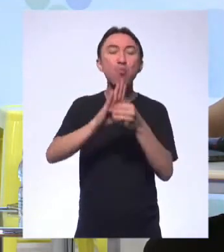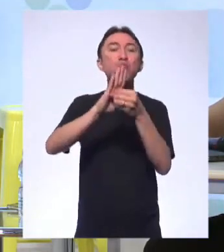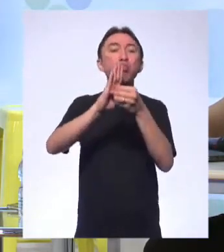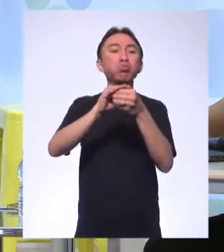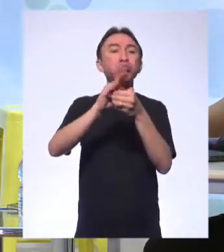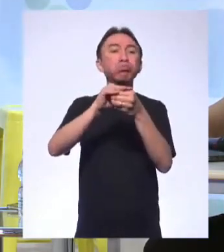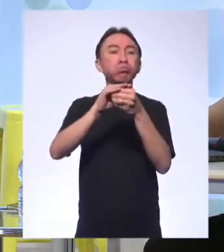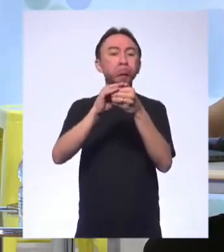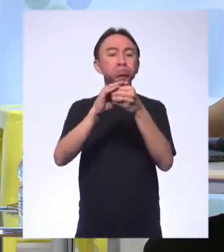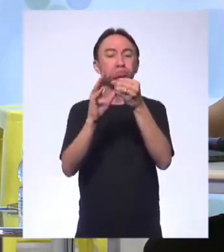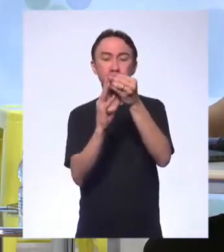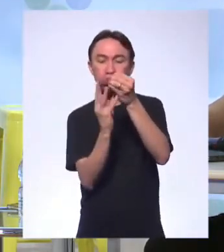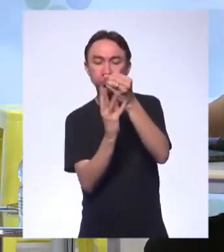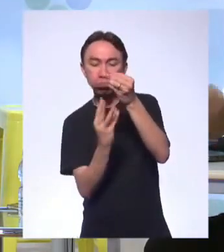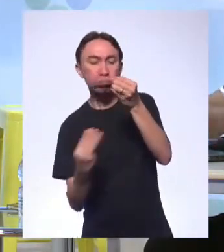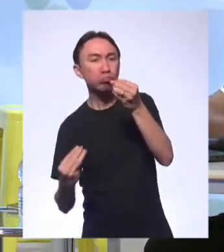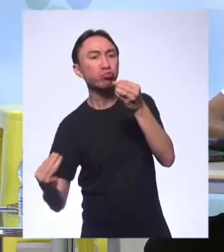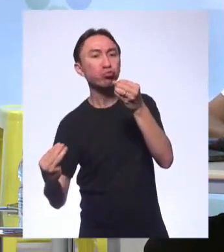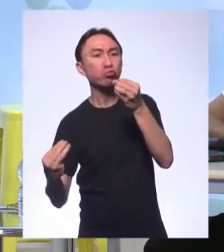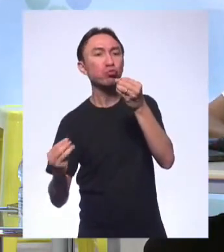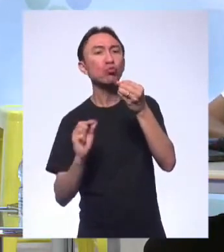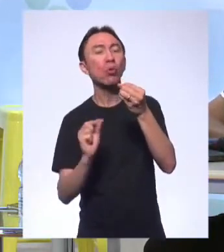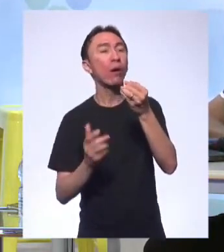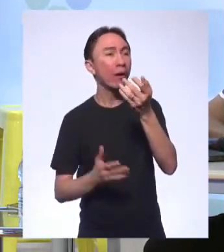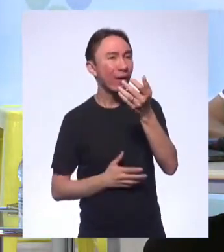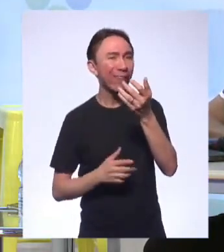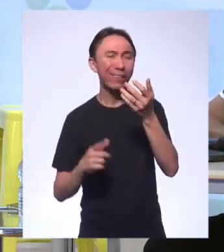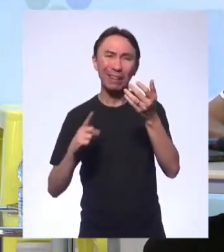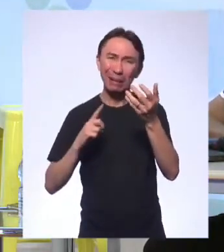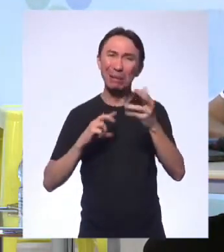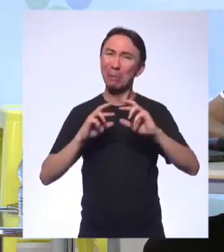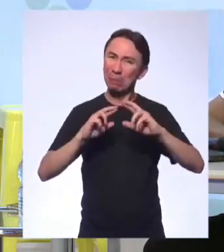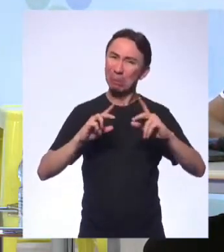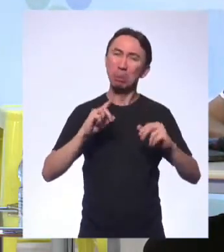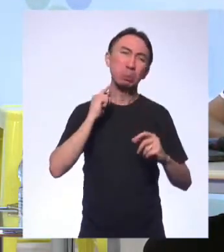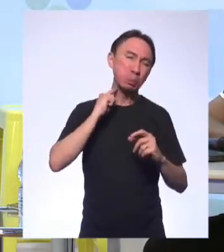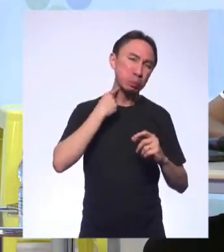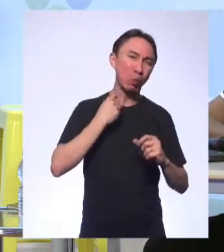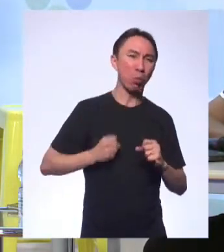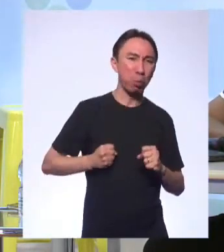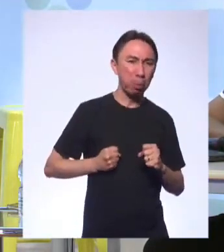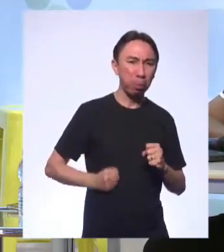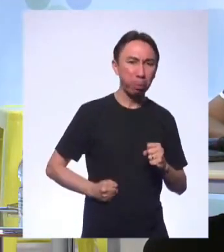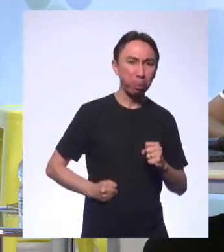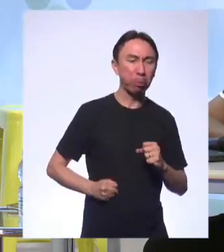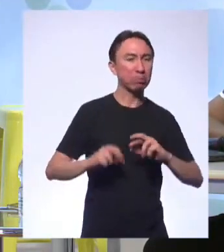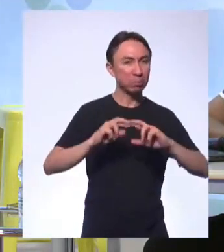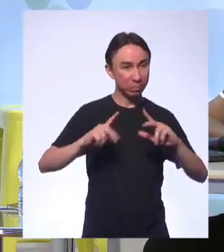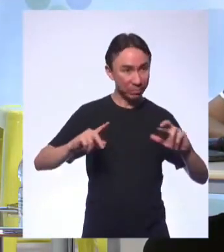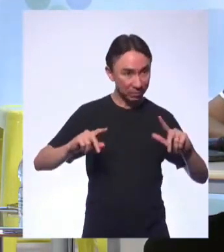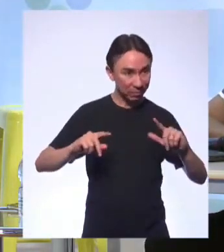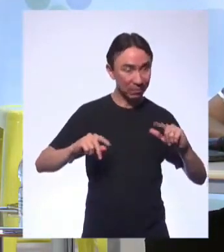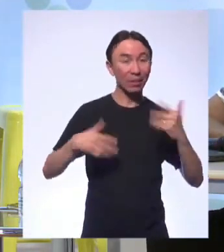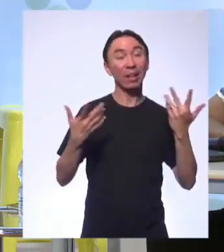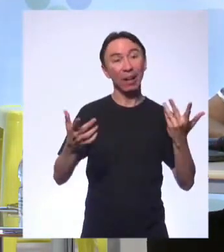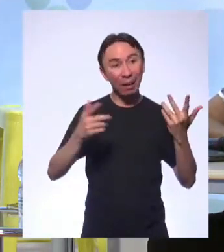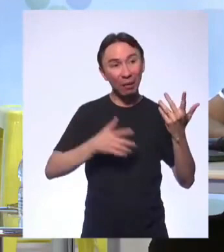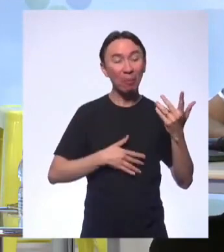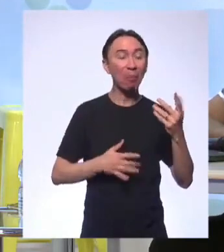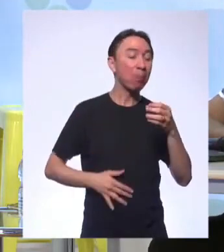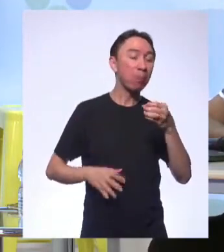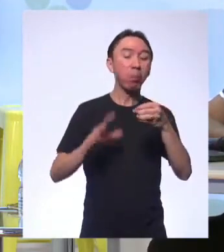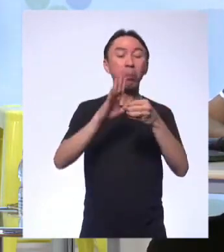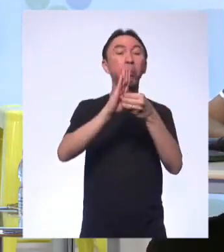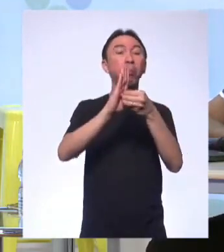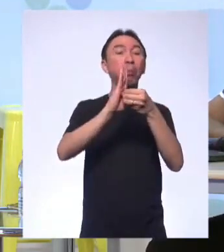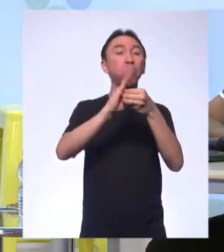nós sabemos, tem aí toda a sujeira, todos os dejetos, ok? Que é lançado, né,